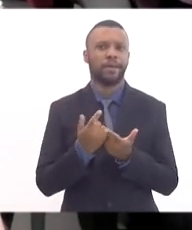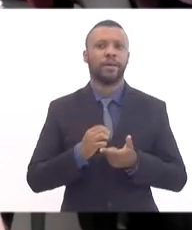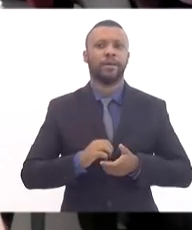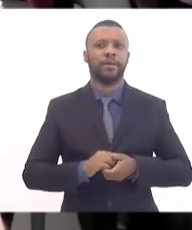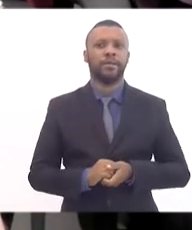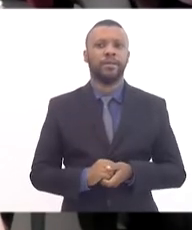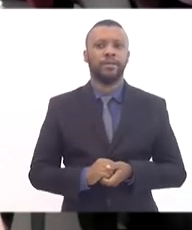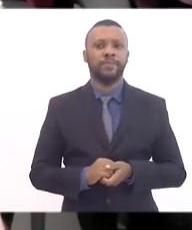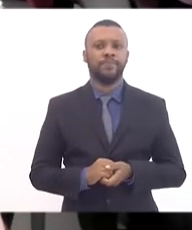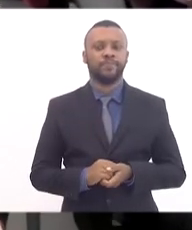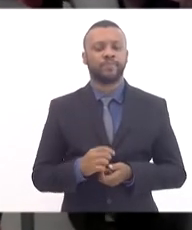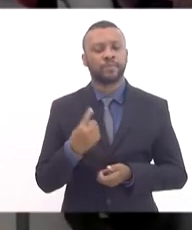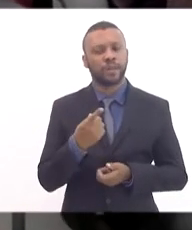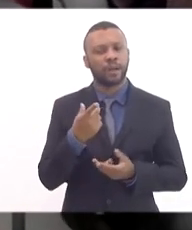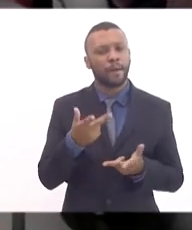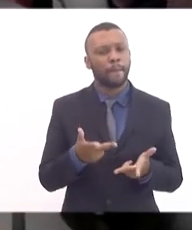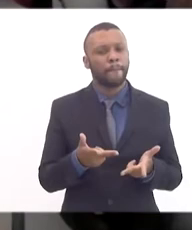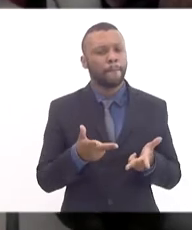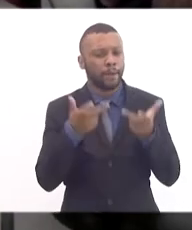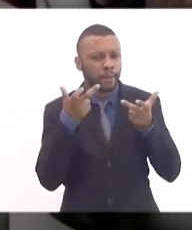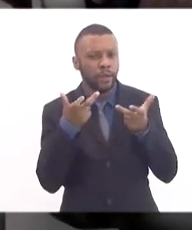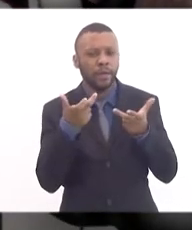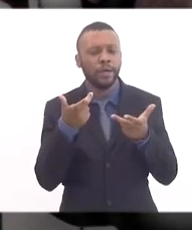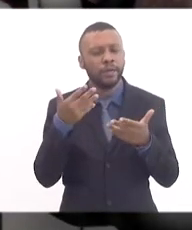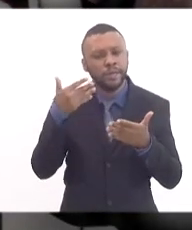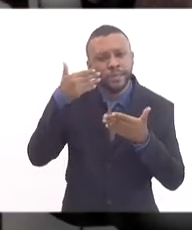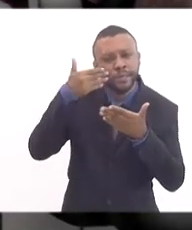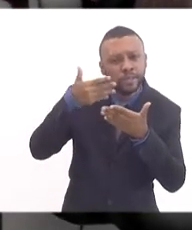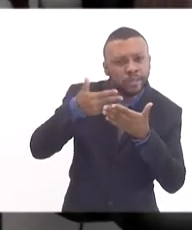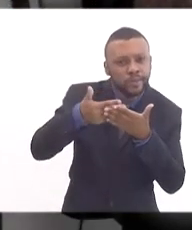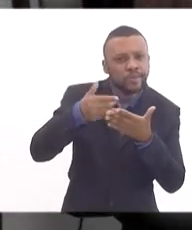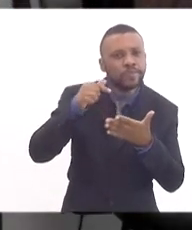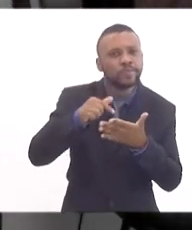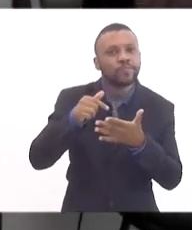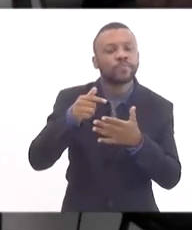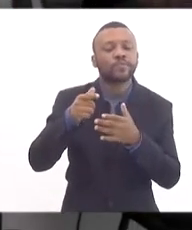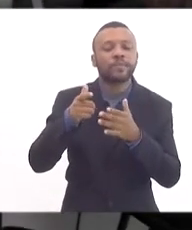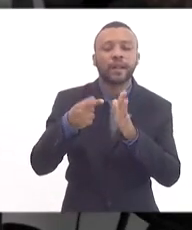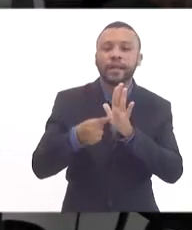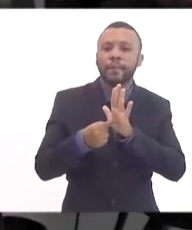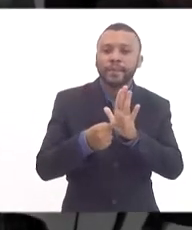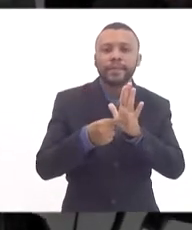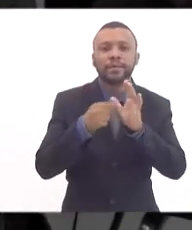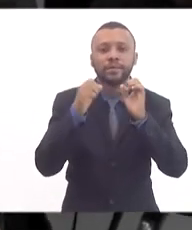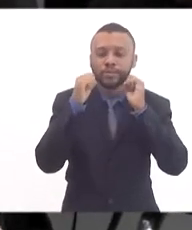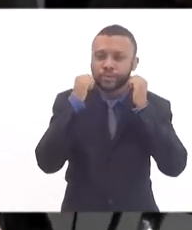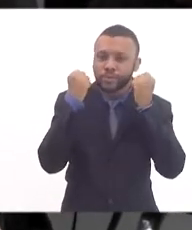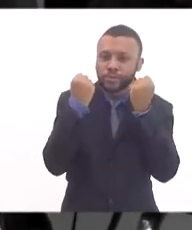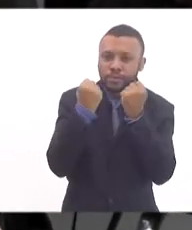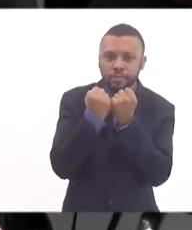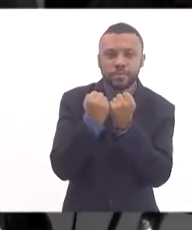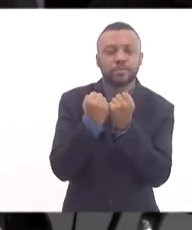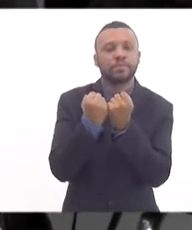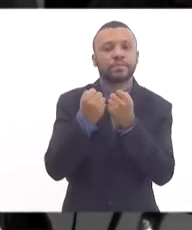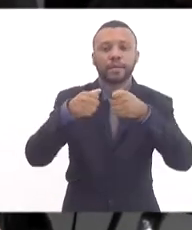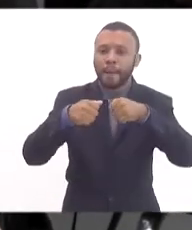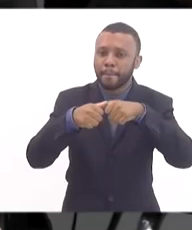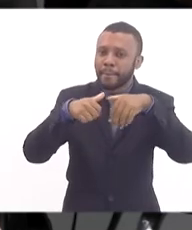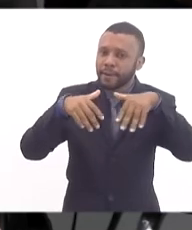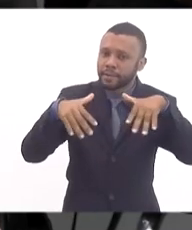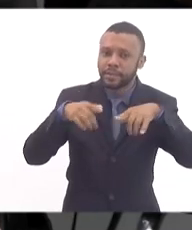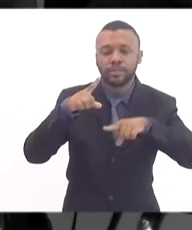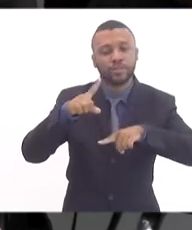que ia vemos isso não recente apresentação do seminário do projeto de construção da Matriz de insumo